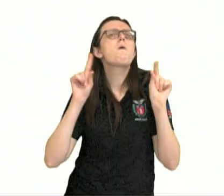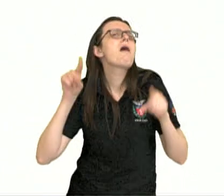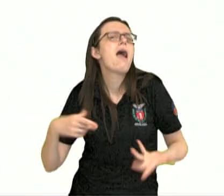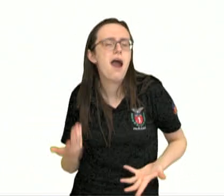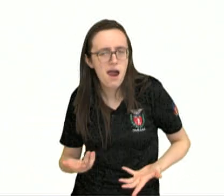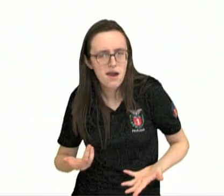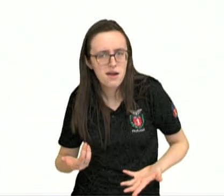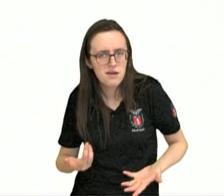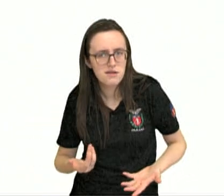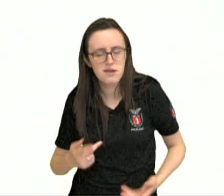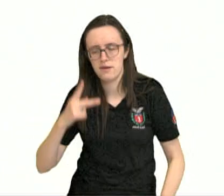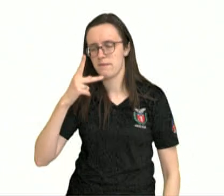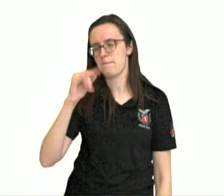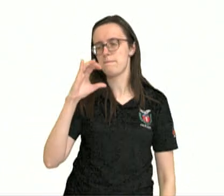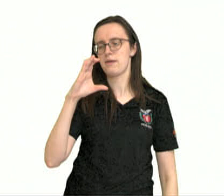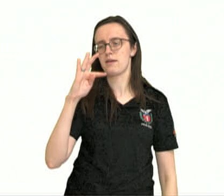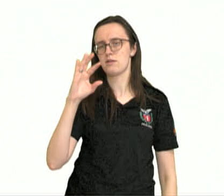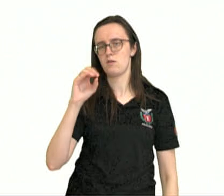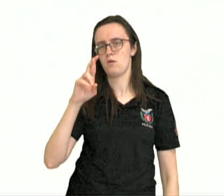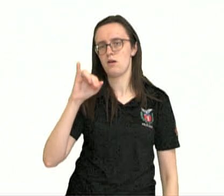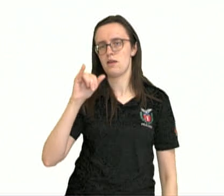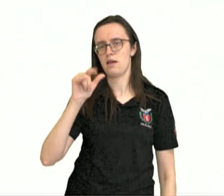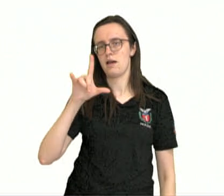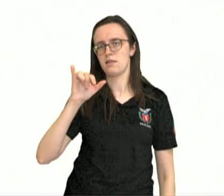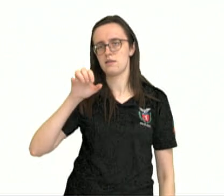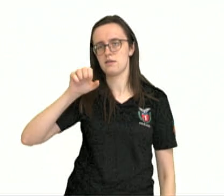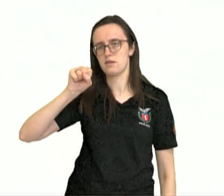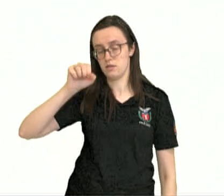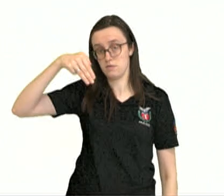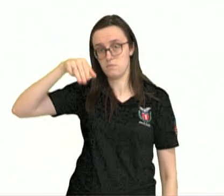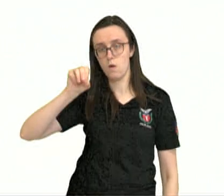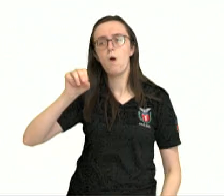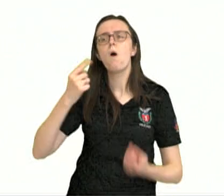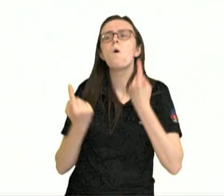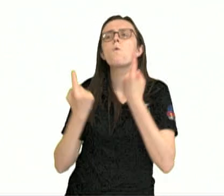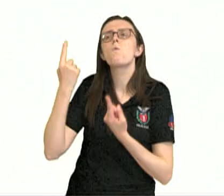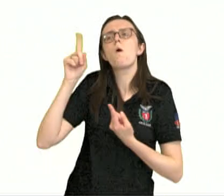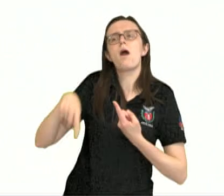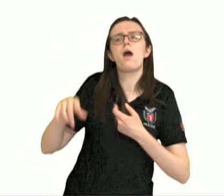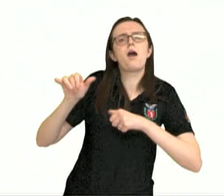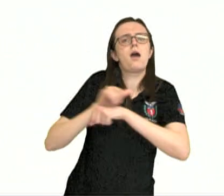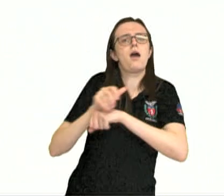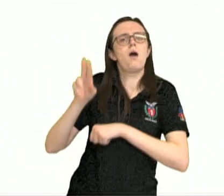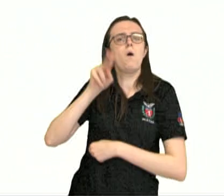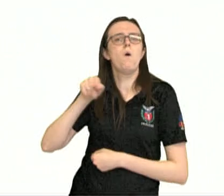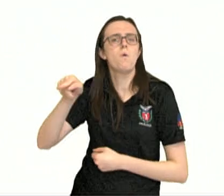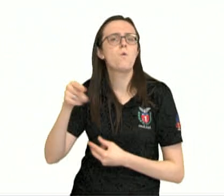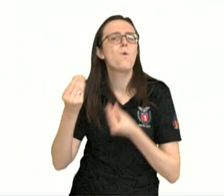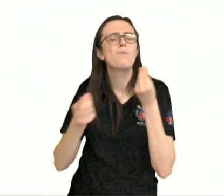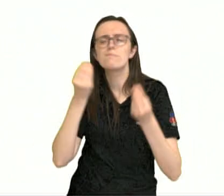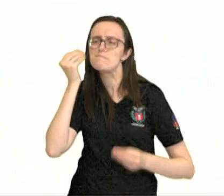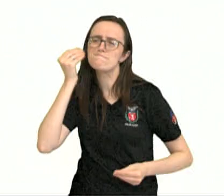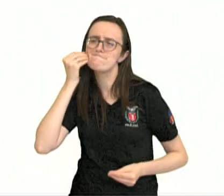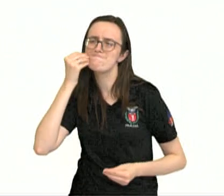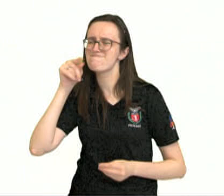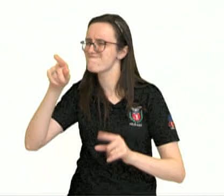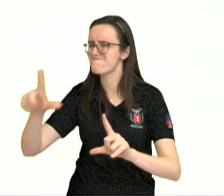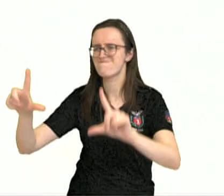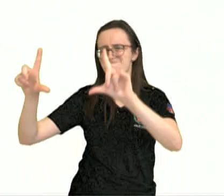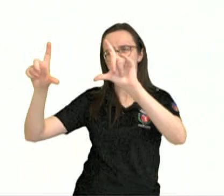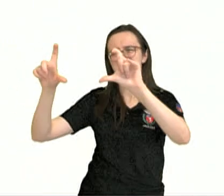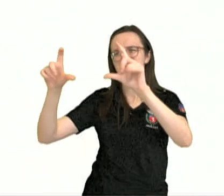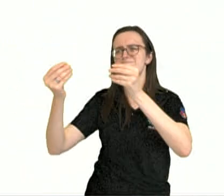pictorialismo quais os efeitos utilizados na dentro da possibilidade de tornar uma